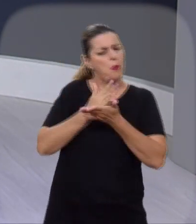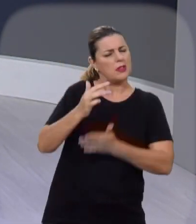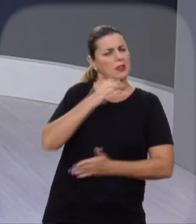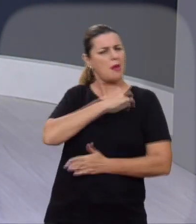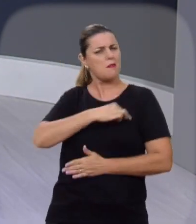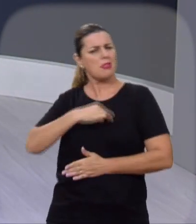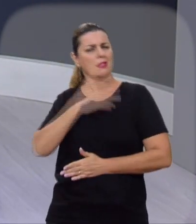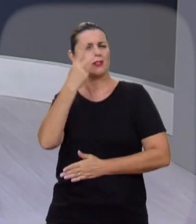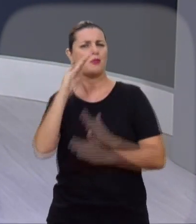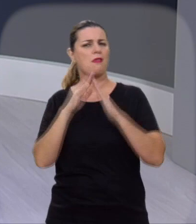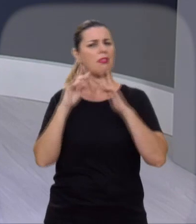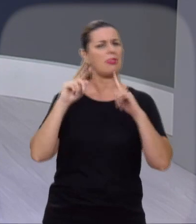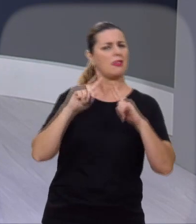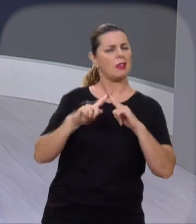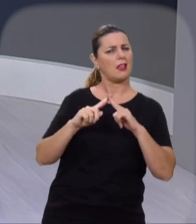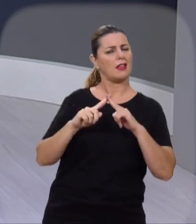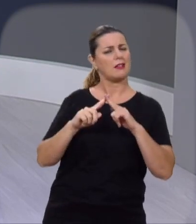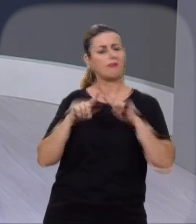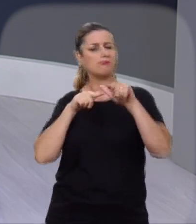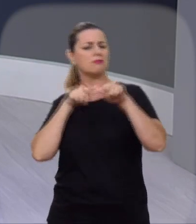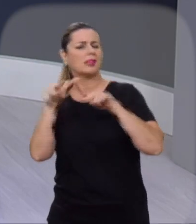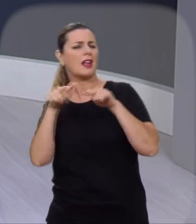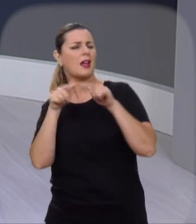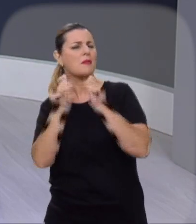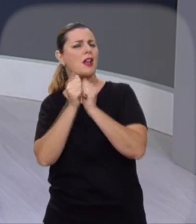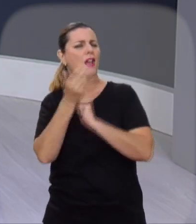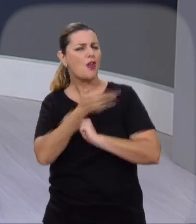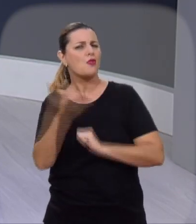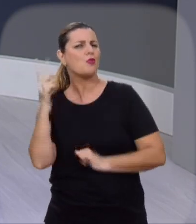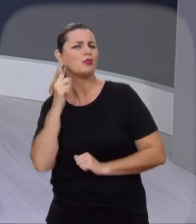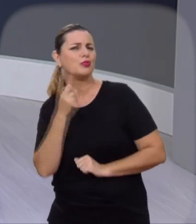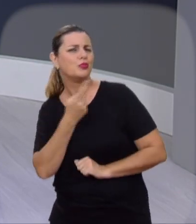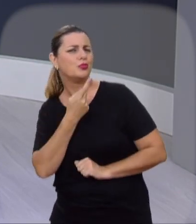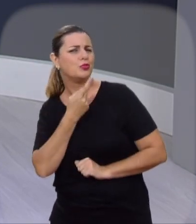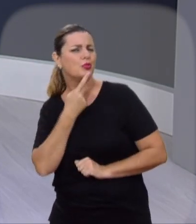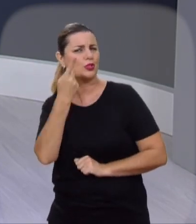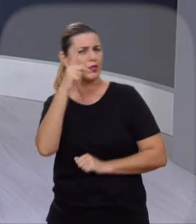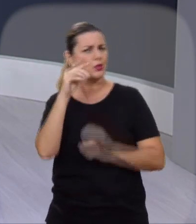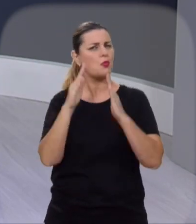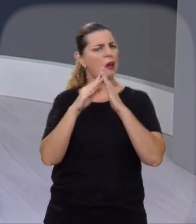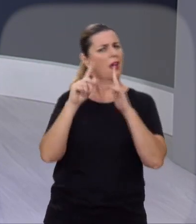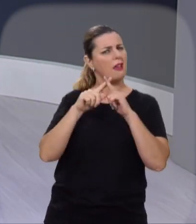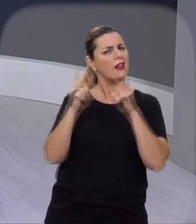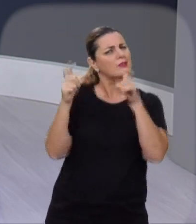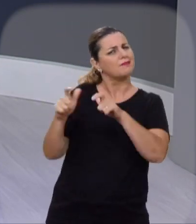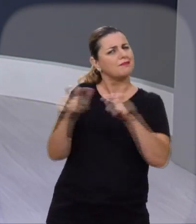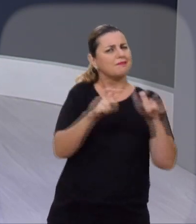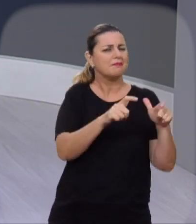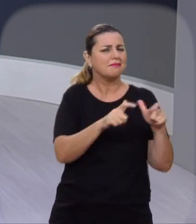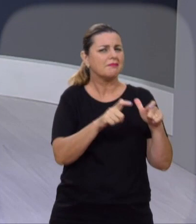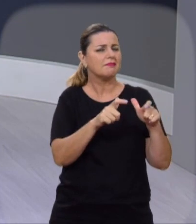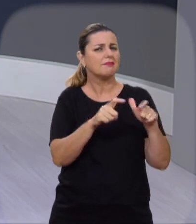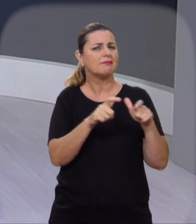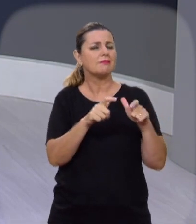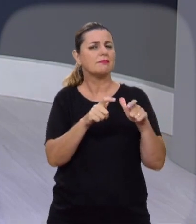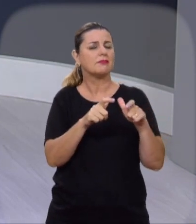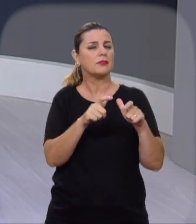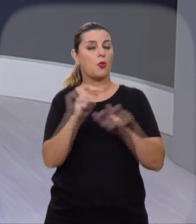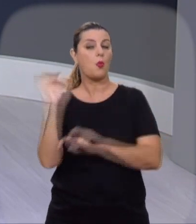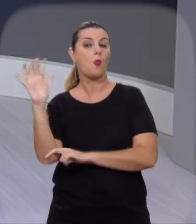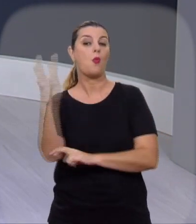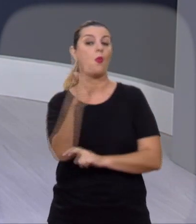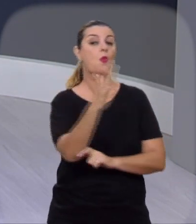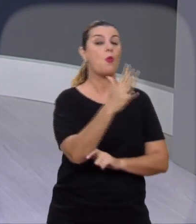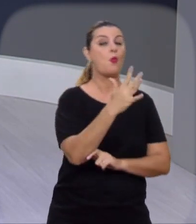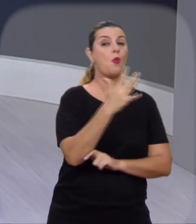um ministério na sua igreja, de trabalhar com isso lá na sua igrejinha local, no